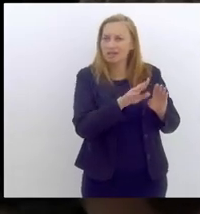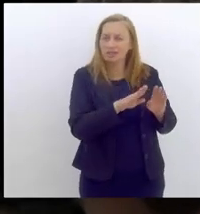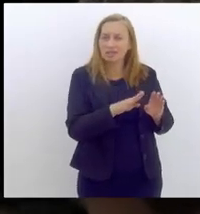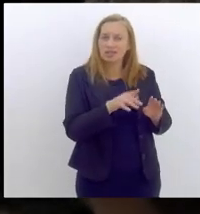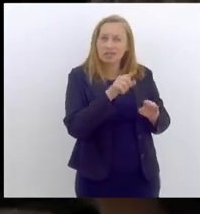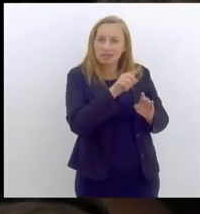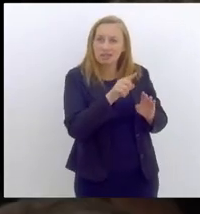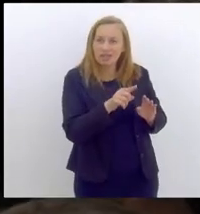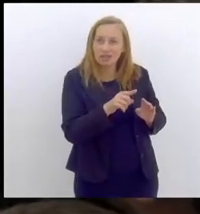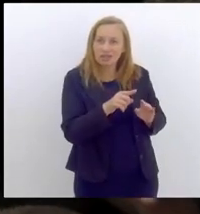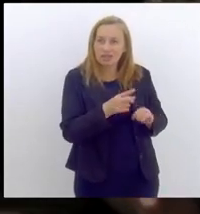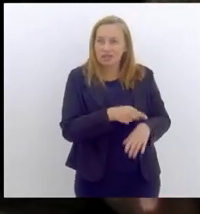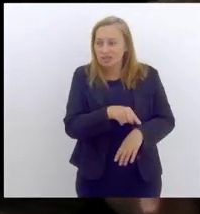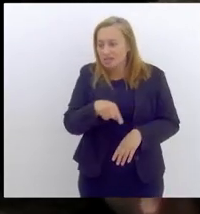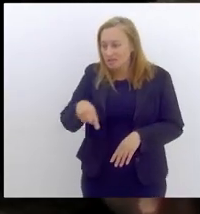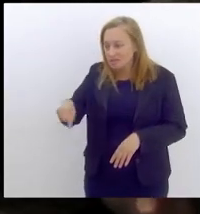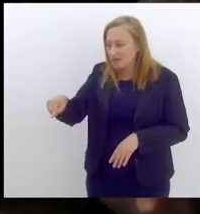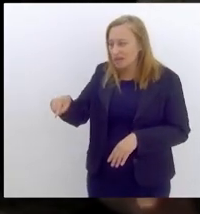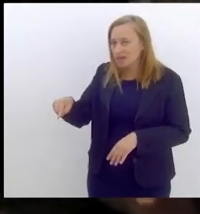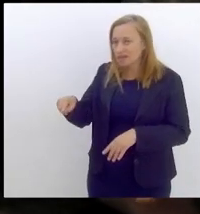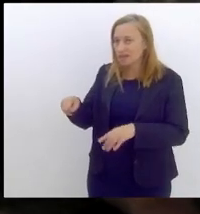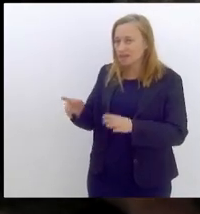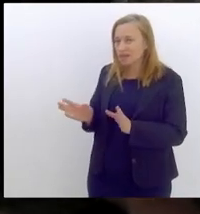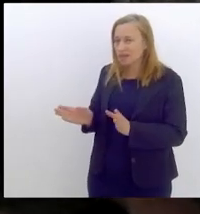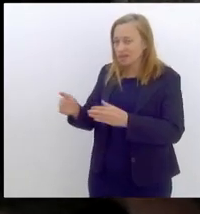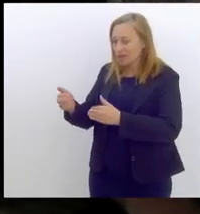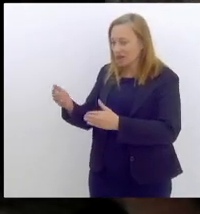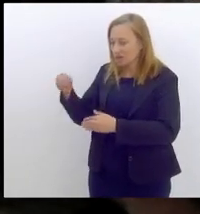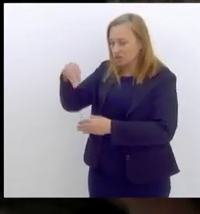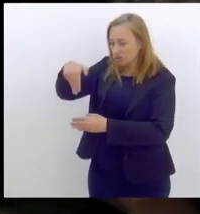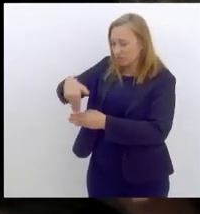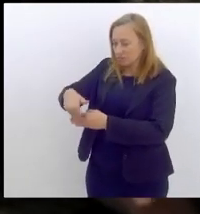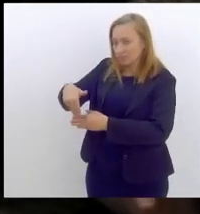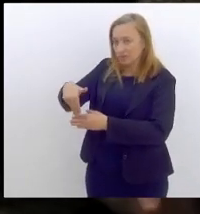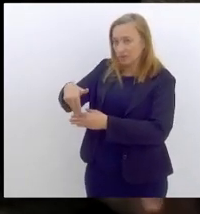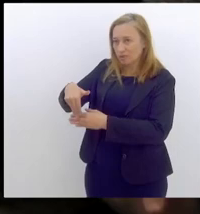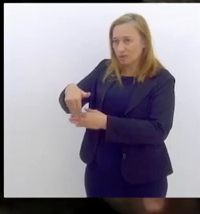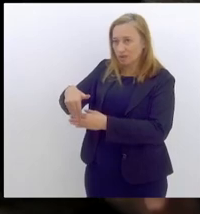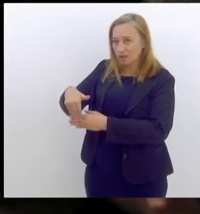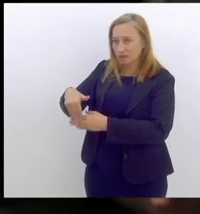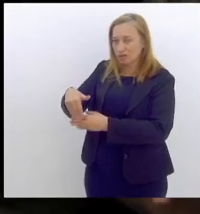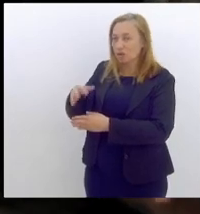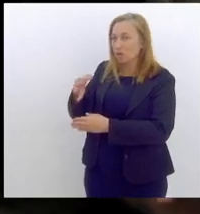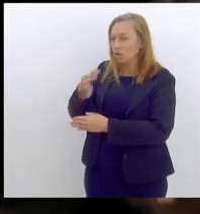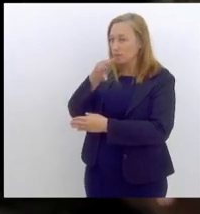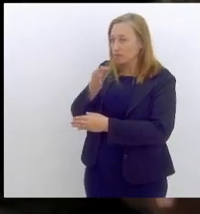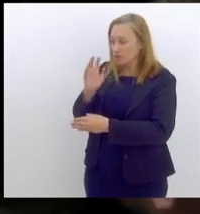em direção para aquela caixa, você concentra ali a sua opinião,